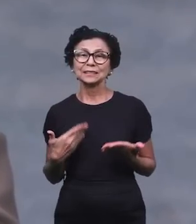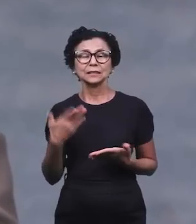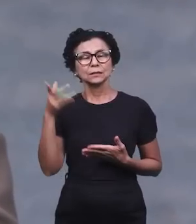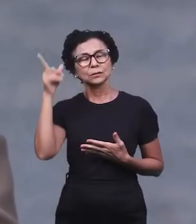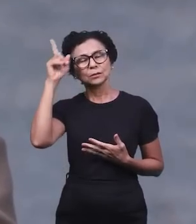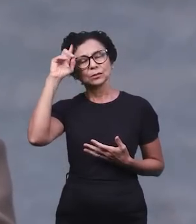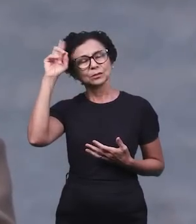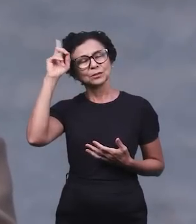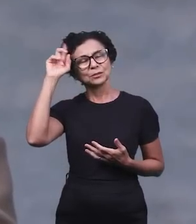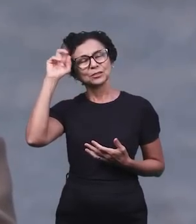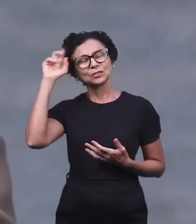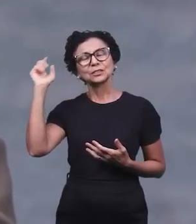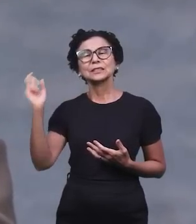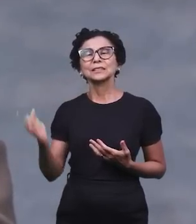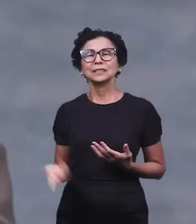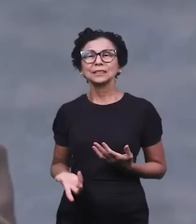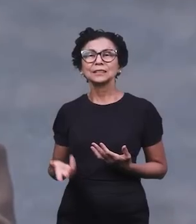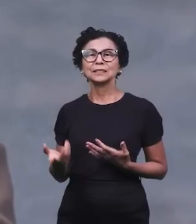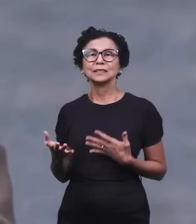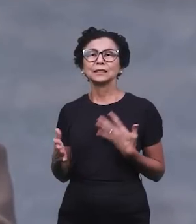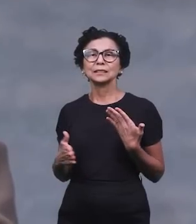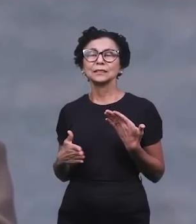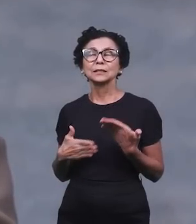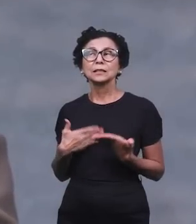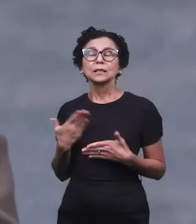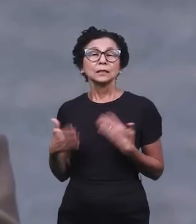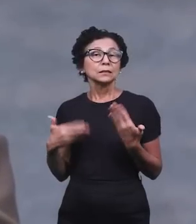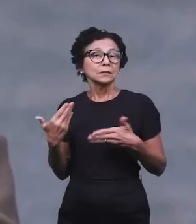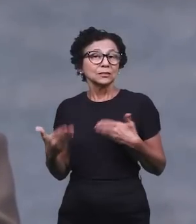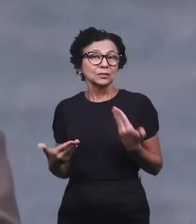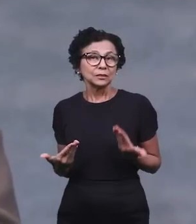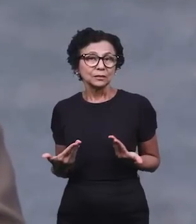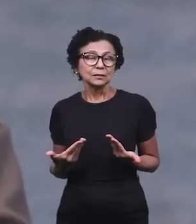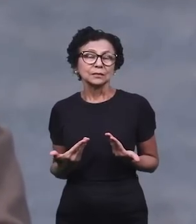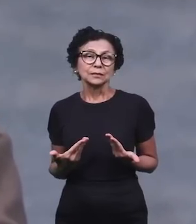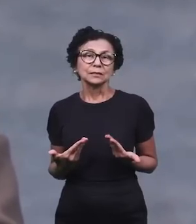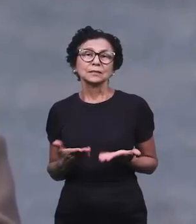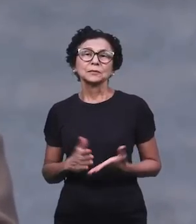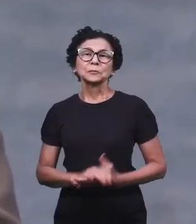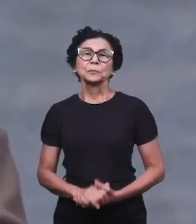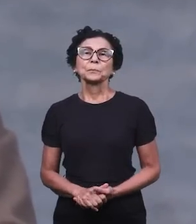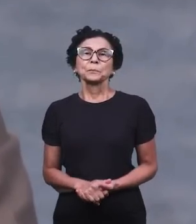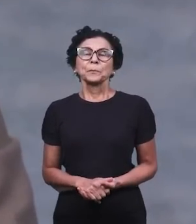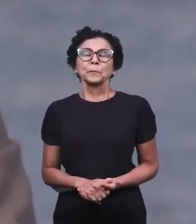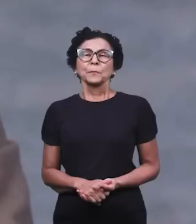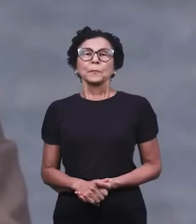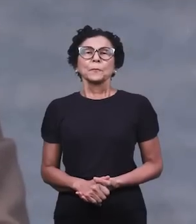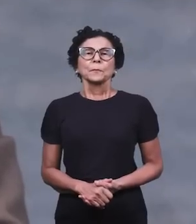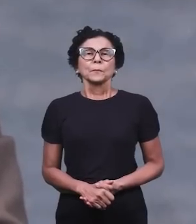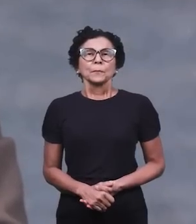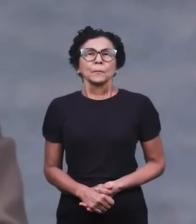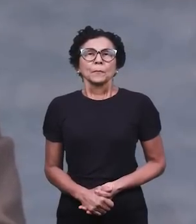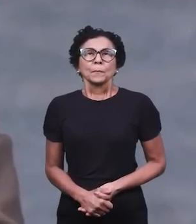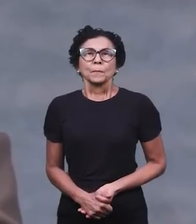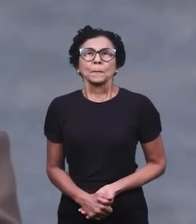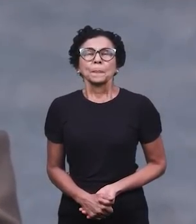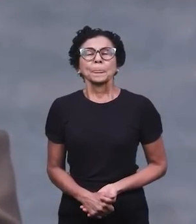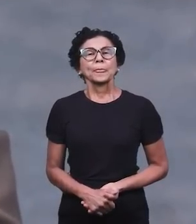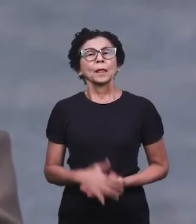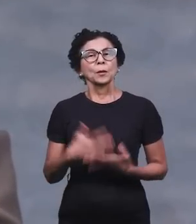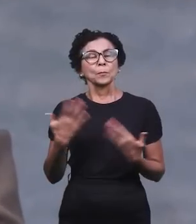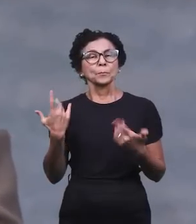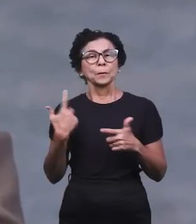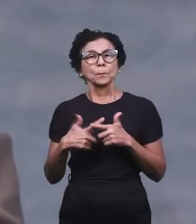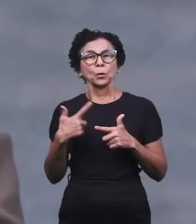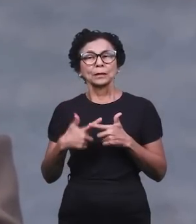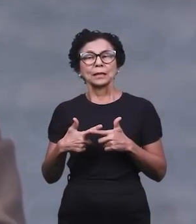inclusive reflete-se na igreja, no sentido de que a igreja ela reverbera, ela transmite essa alegria